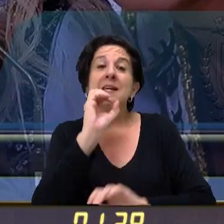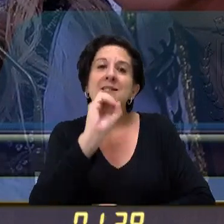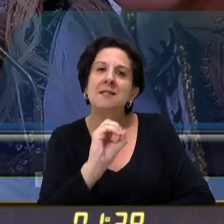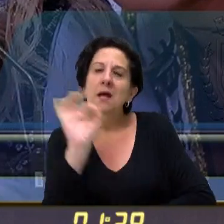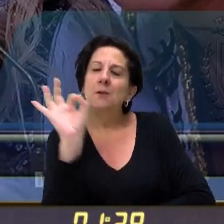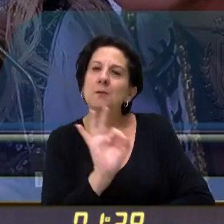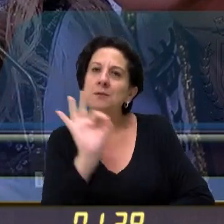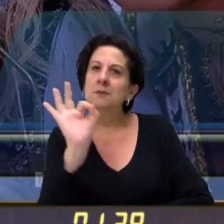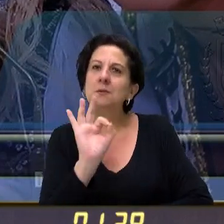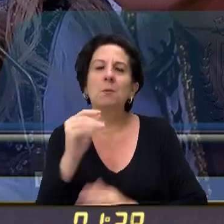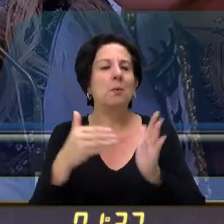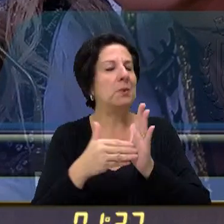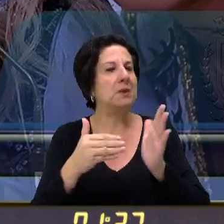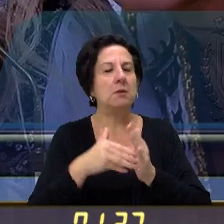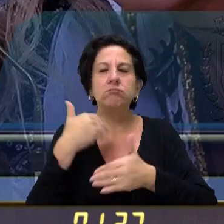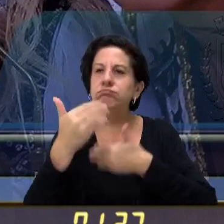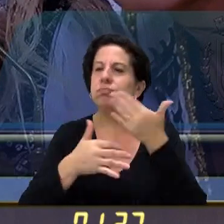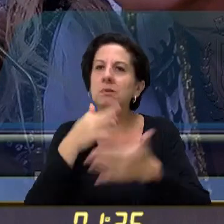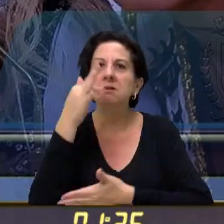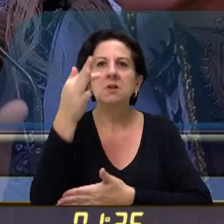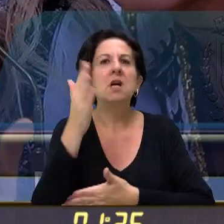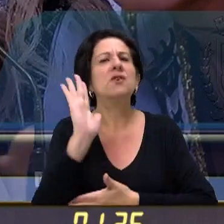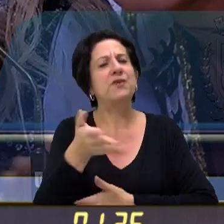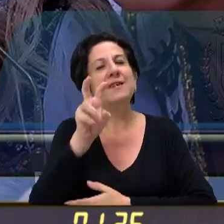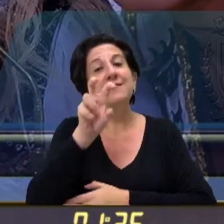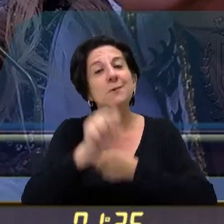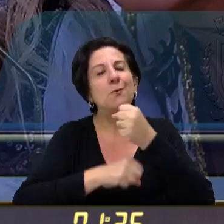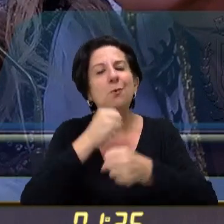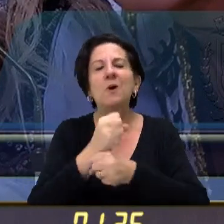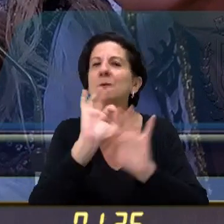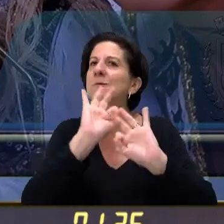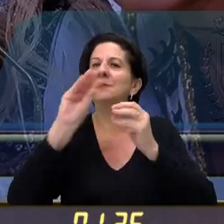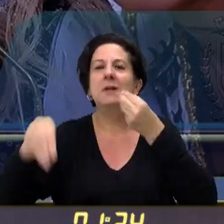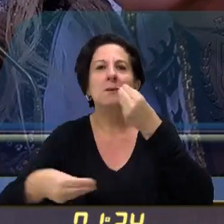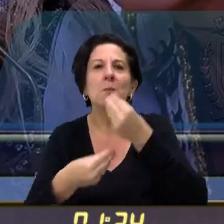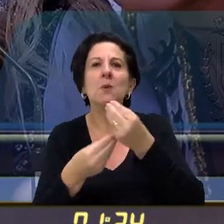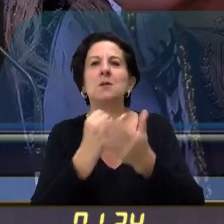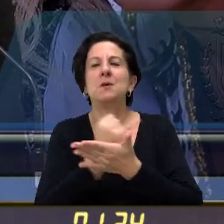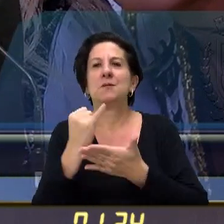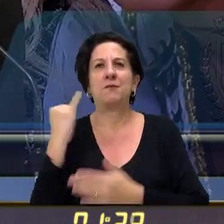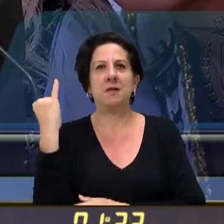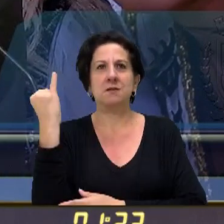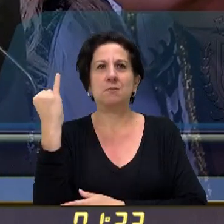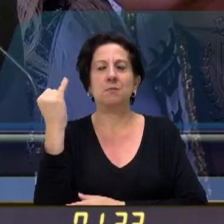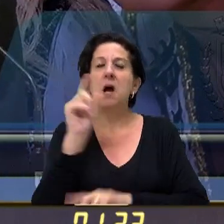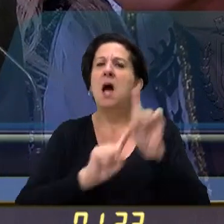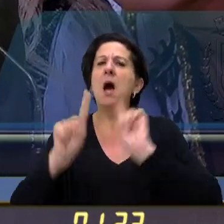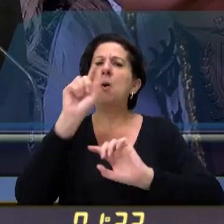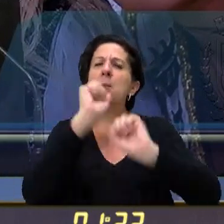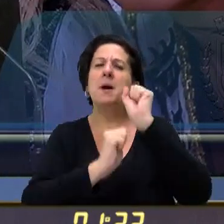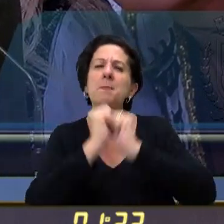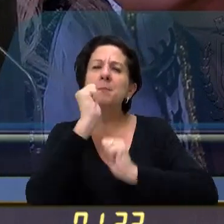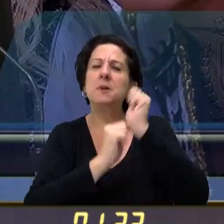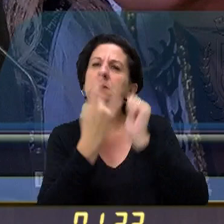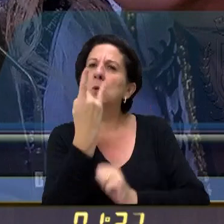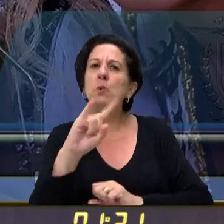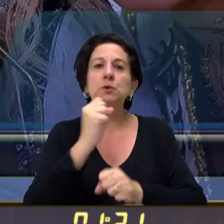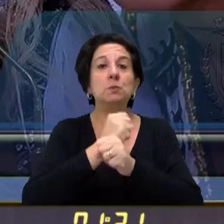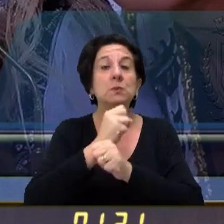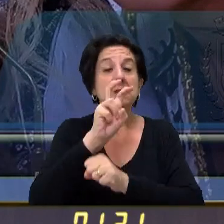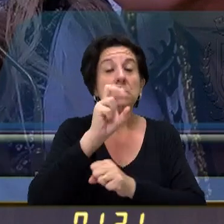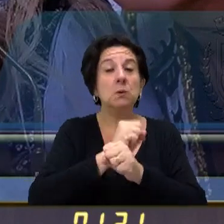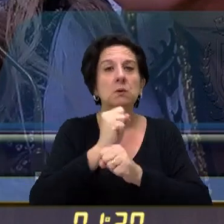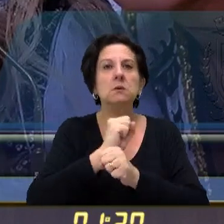por tempo indeterminado. Já estamos há 5 anos sem reposição da inflação. Alguma empresa, nesses últimos